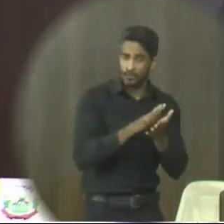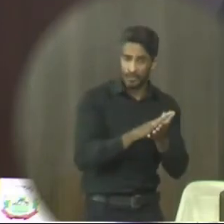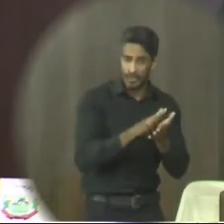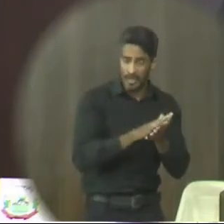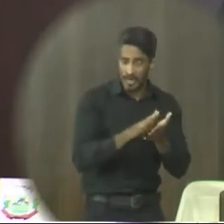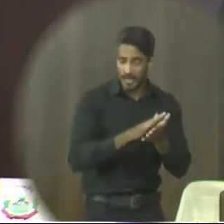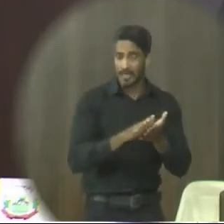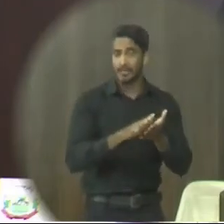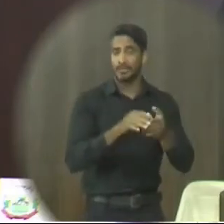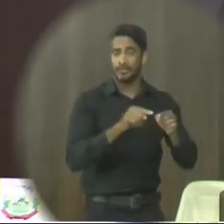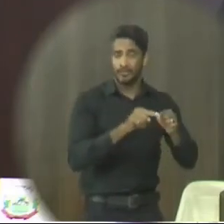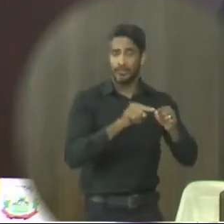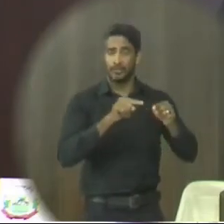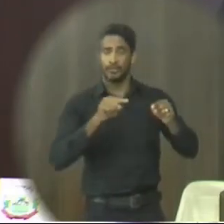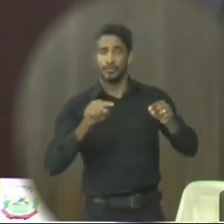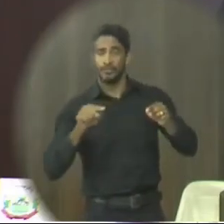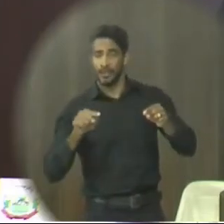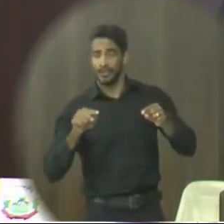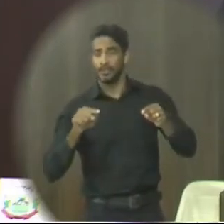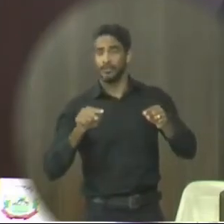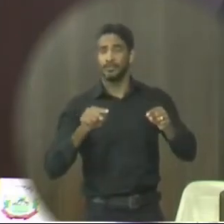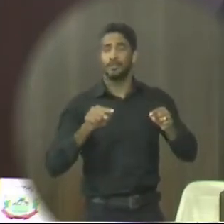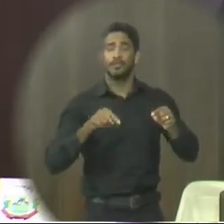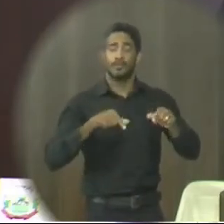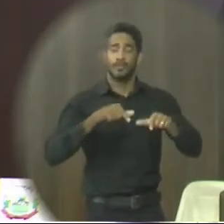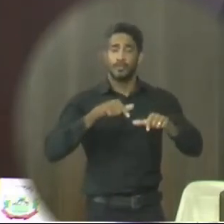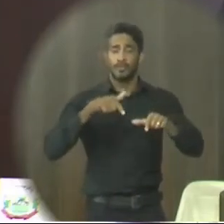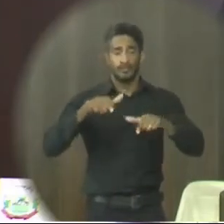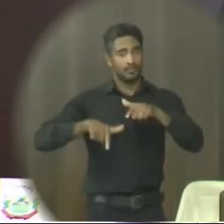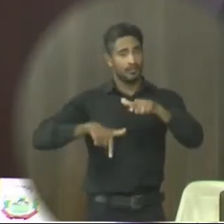período superior de dois exercícios.